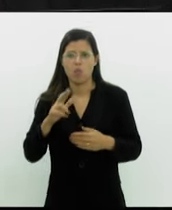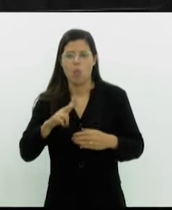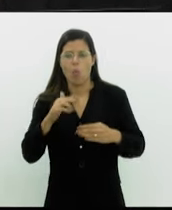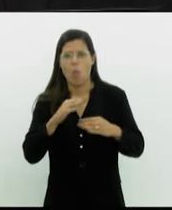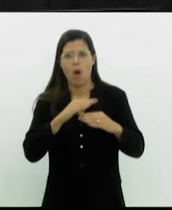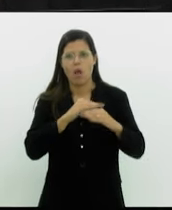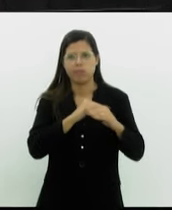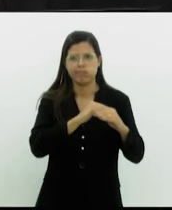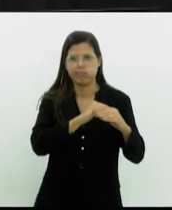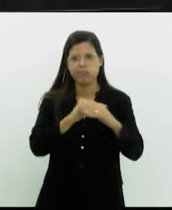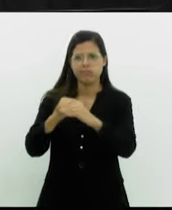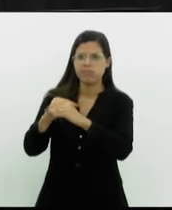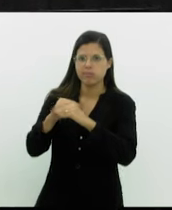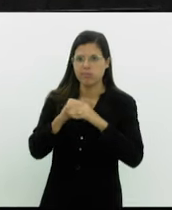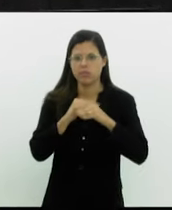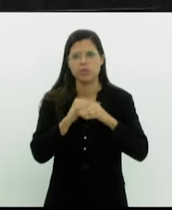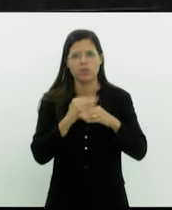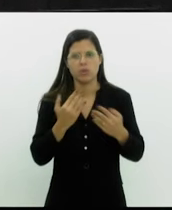anti-isonômico.